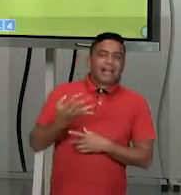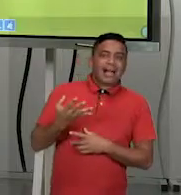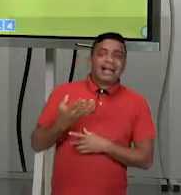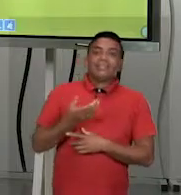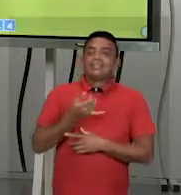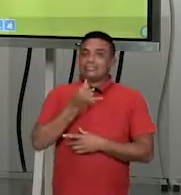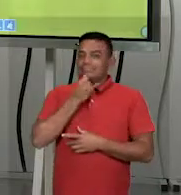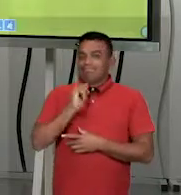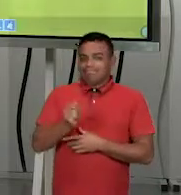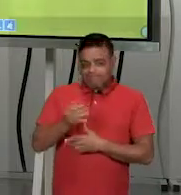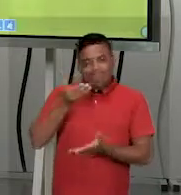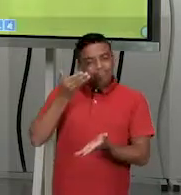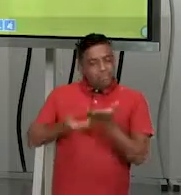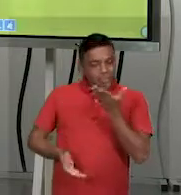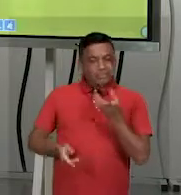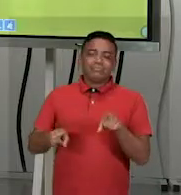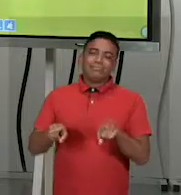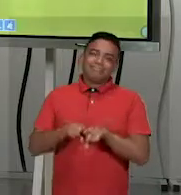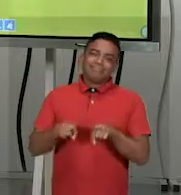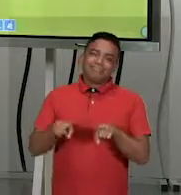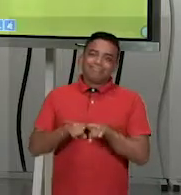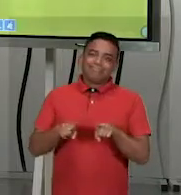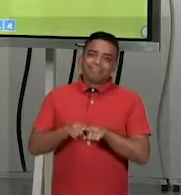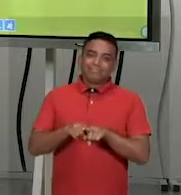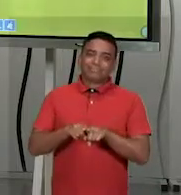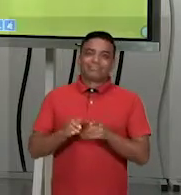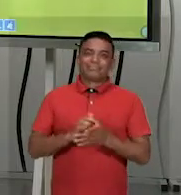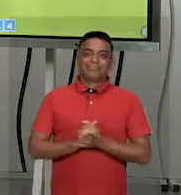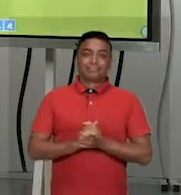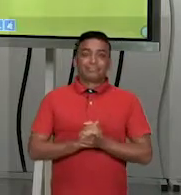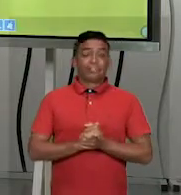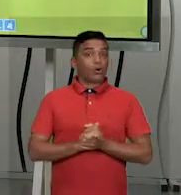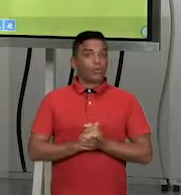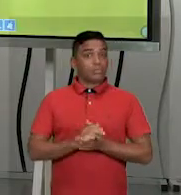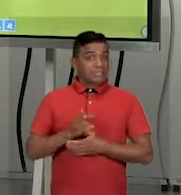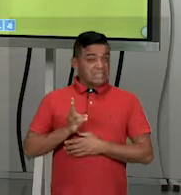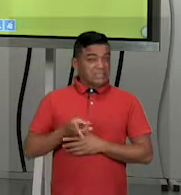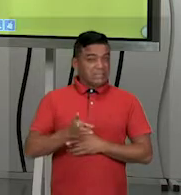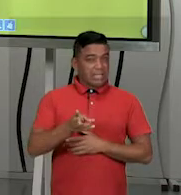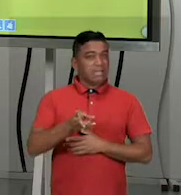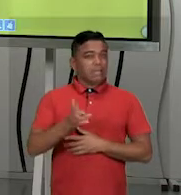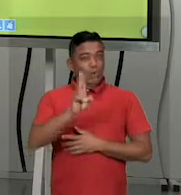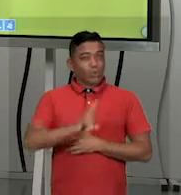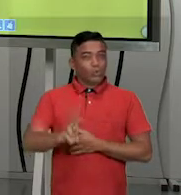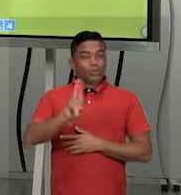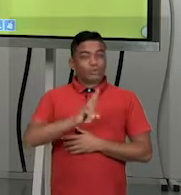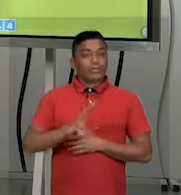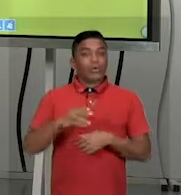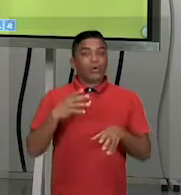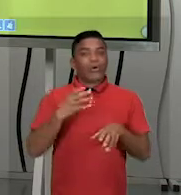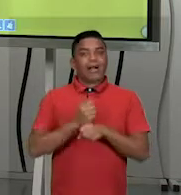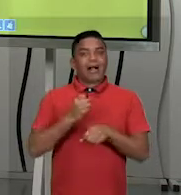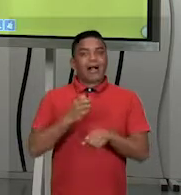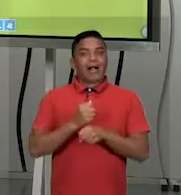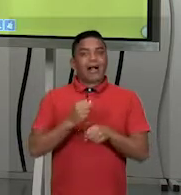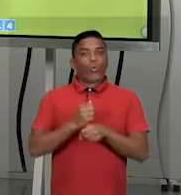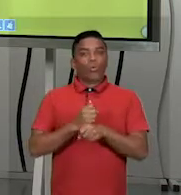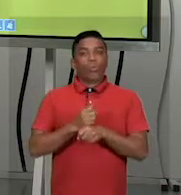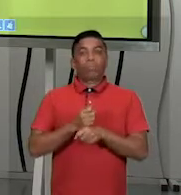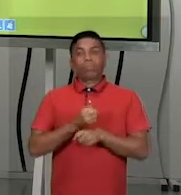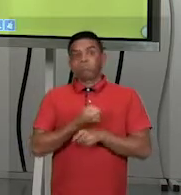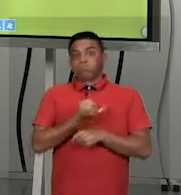sendo perdida da mesma forma. Então, o que foi utilizado com muita frequência é o cálculo de rendimento, porque